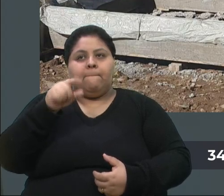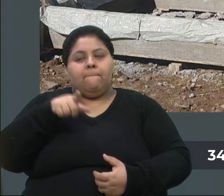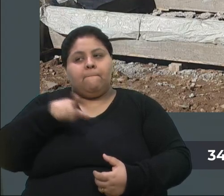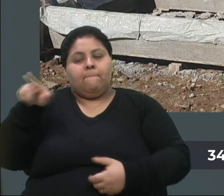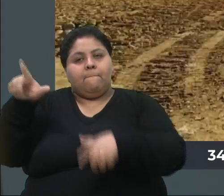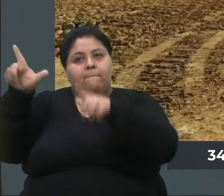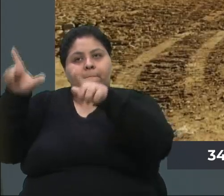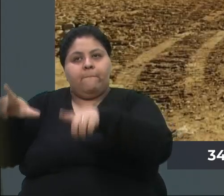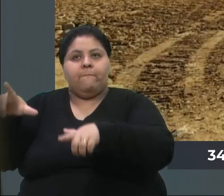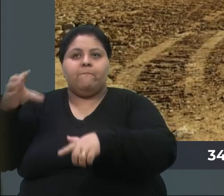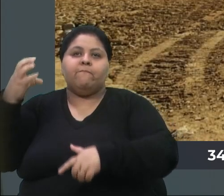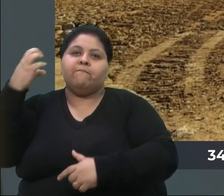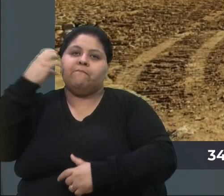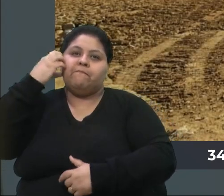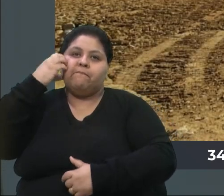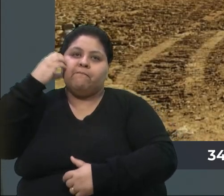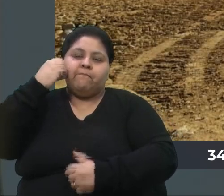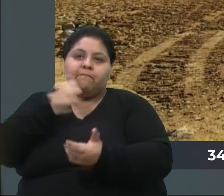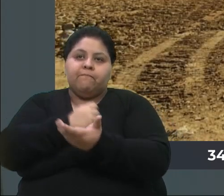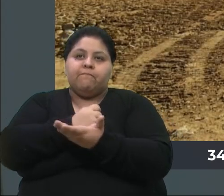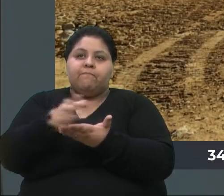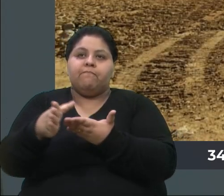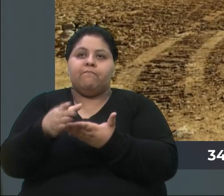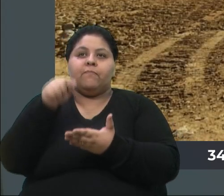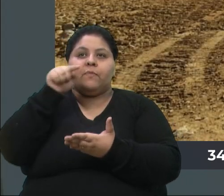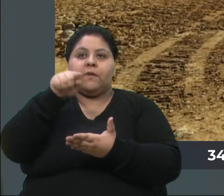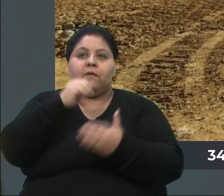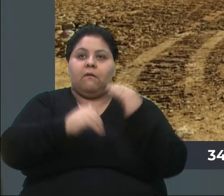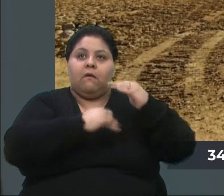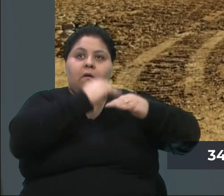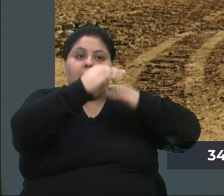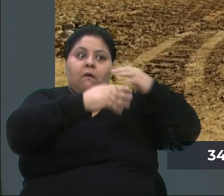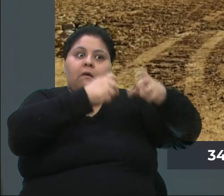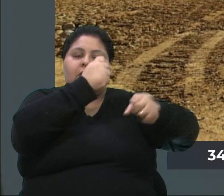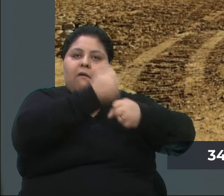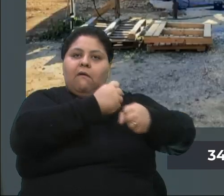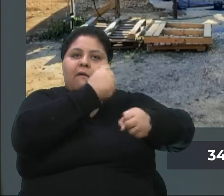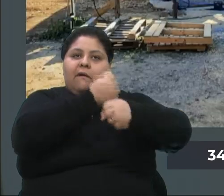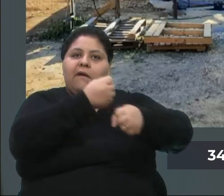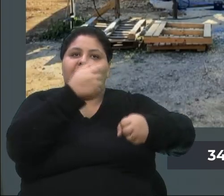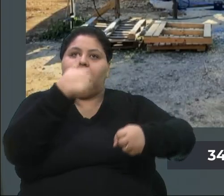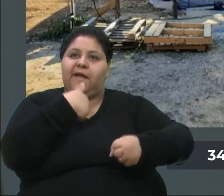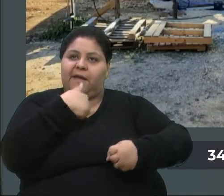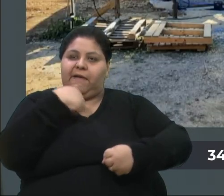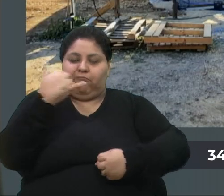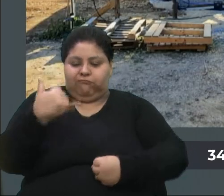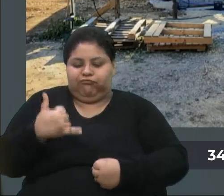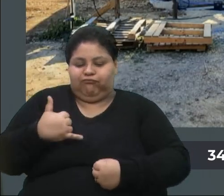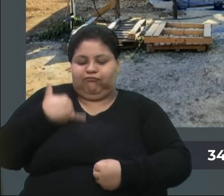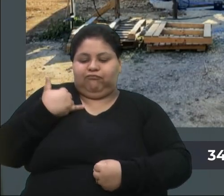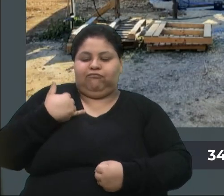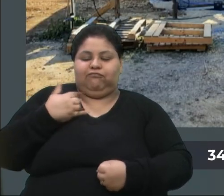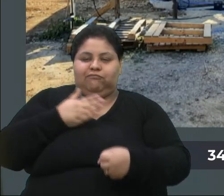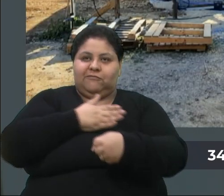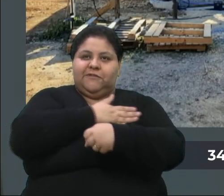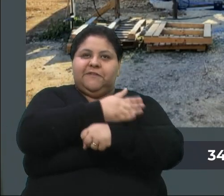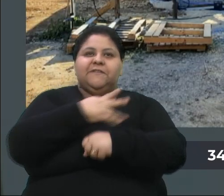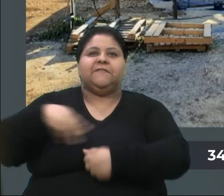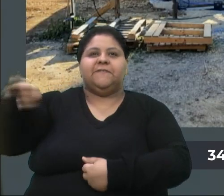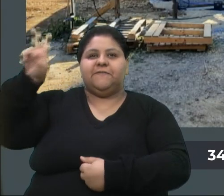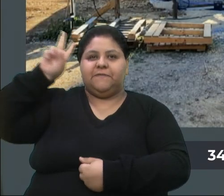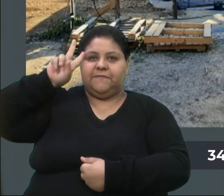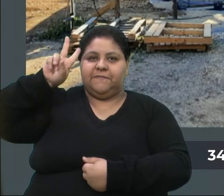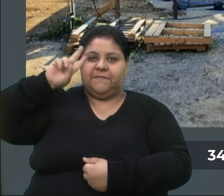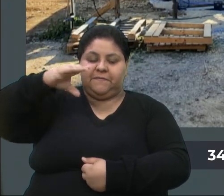em 2024 essa grande obra. Então, tenho orgulho de fazer parte dessa história, meu nobre